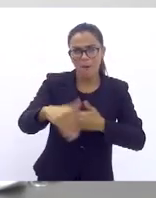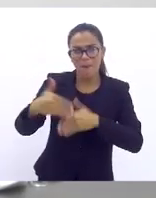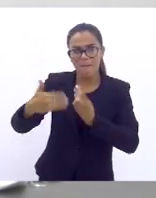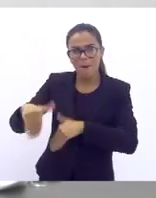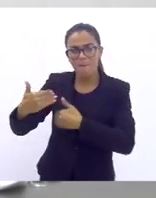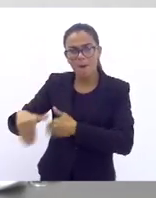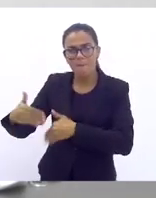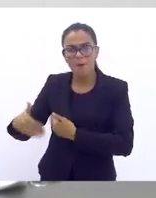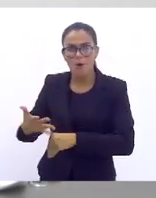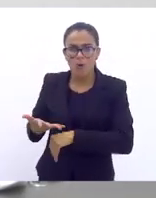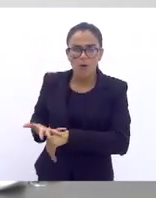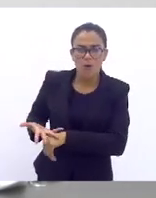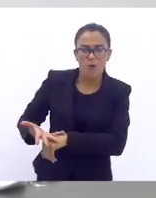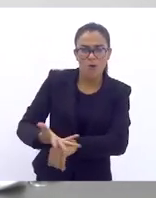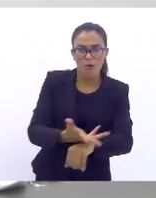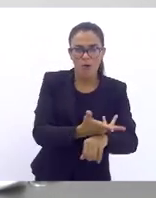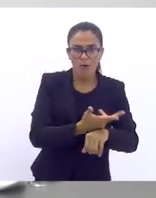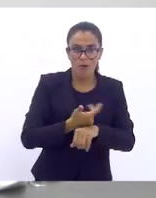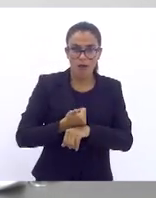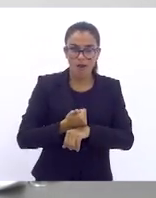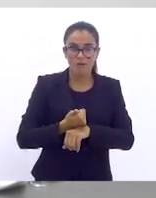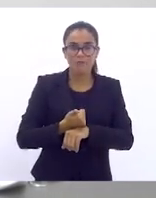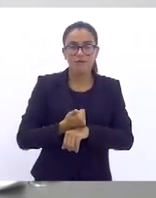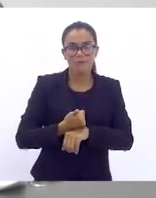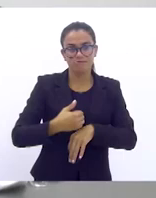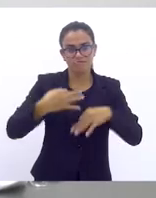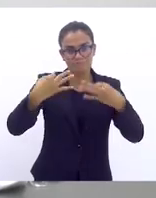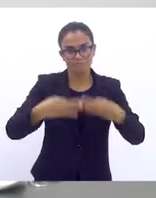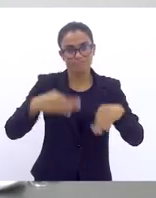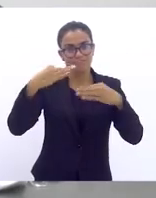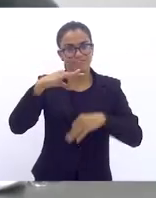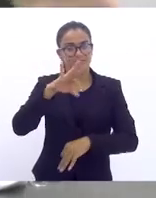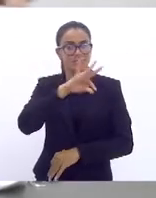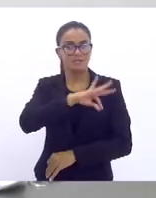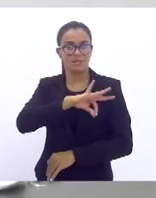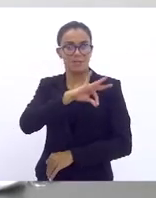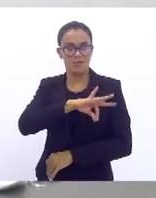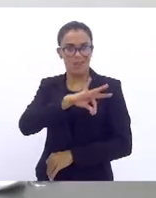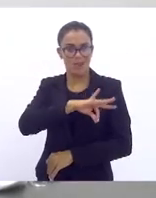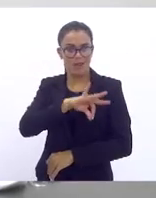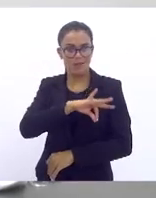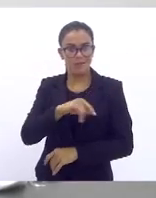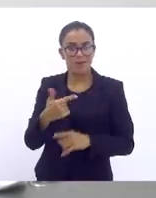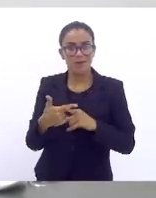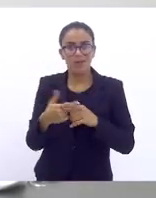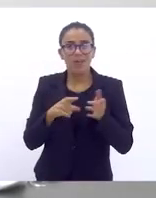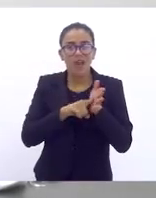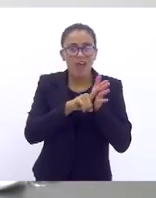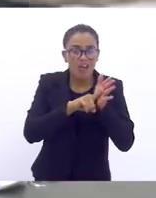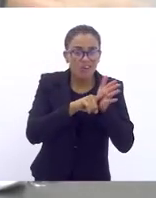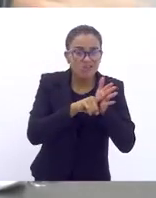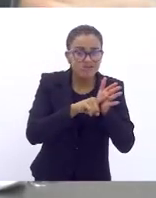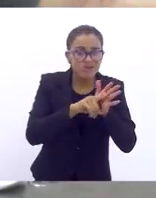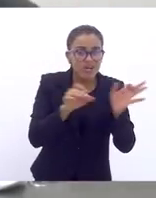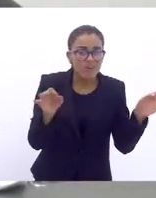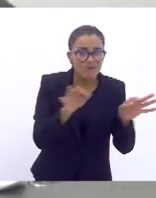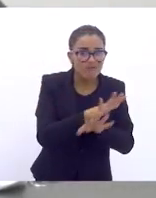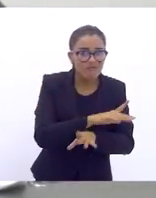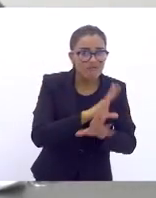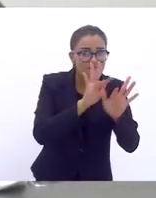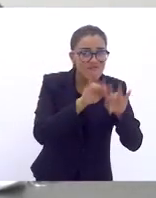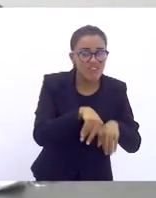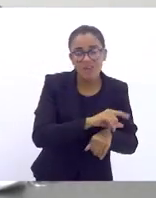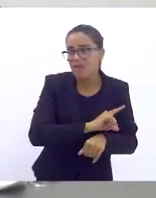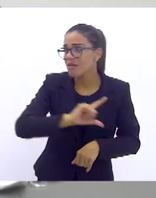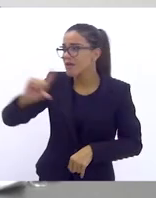qualificado e justamente remunerado porque a consultoria vai embora foi embora